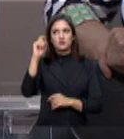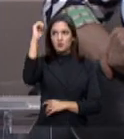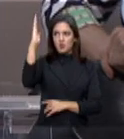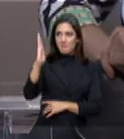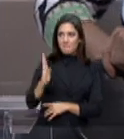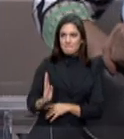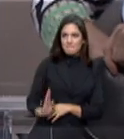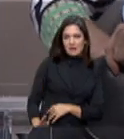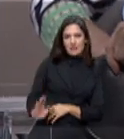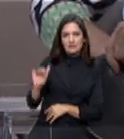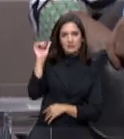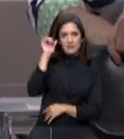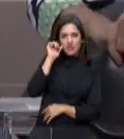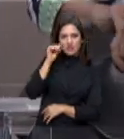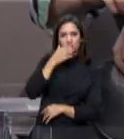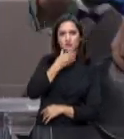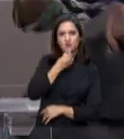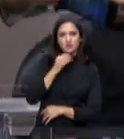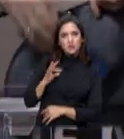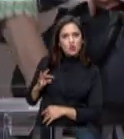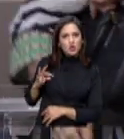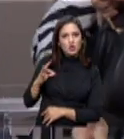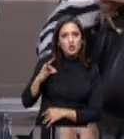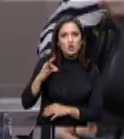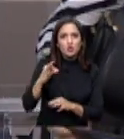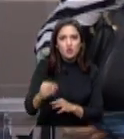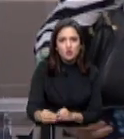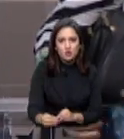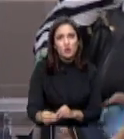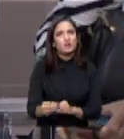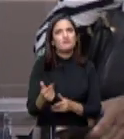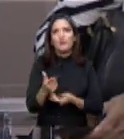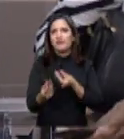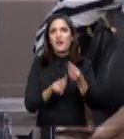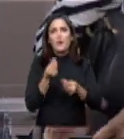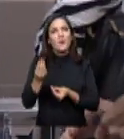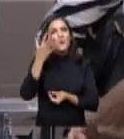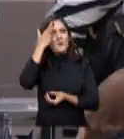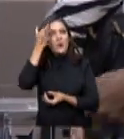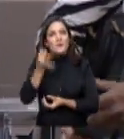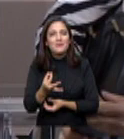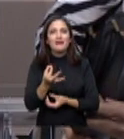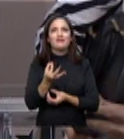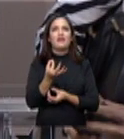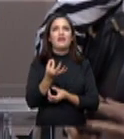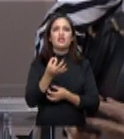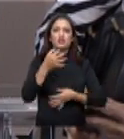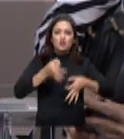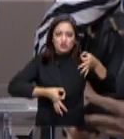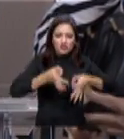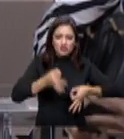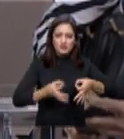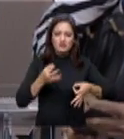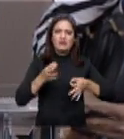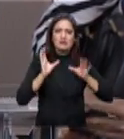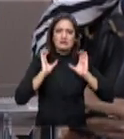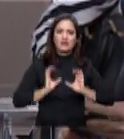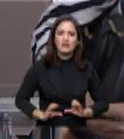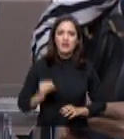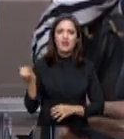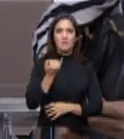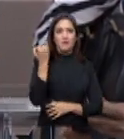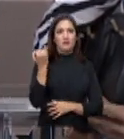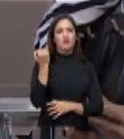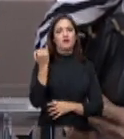nenhuma brasileira pode compreender a real importância da justiça, da cidadania,